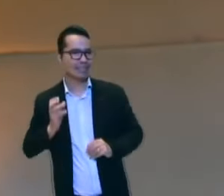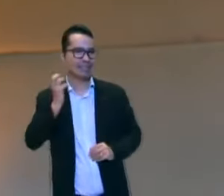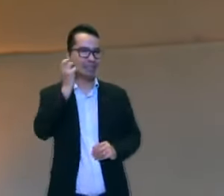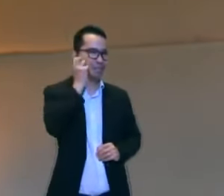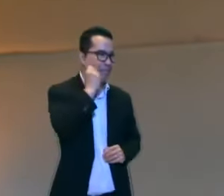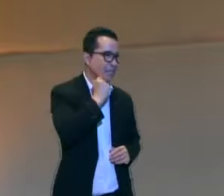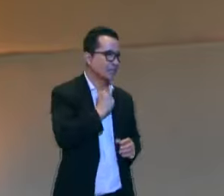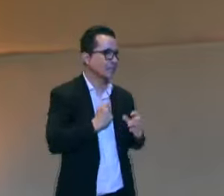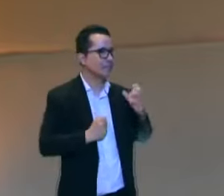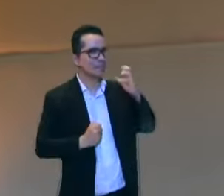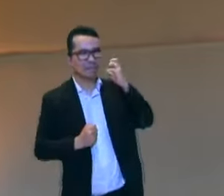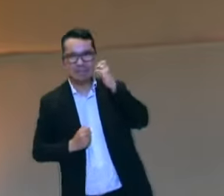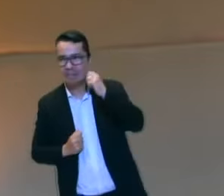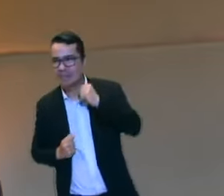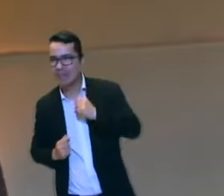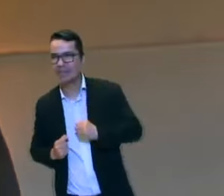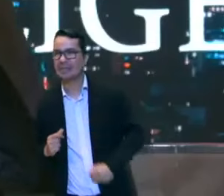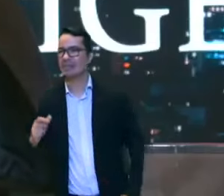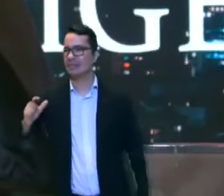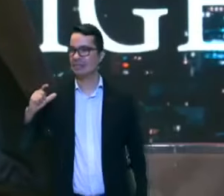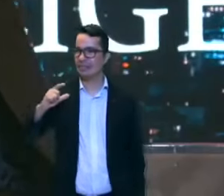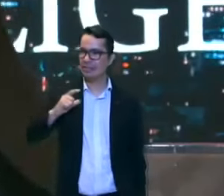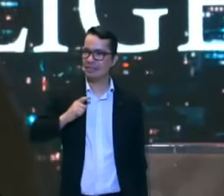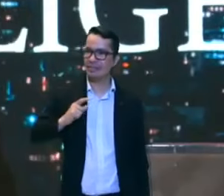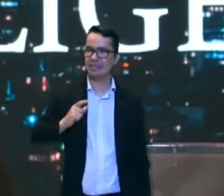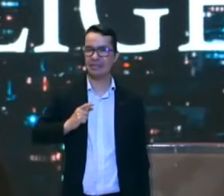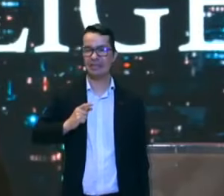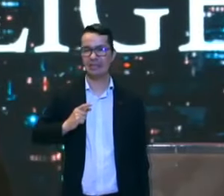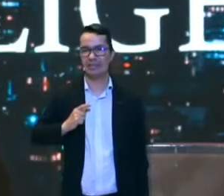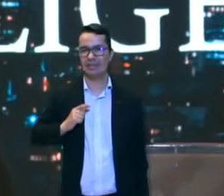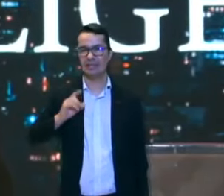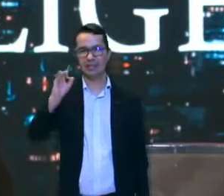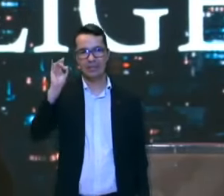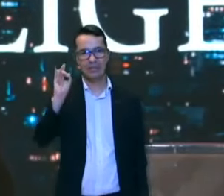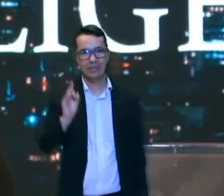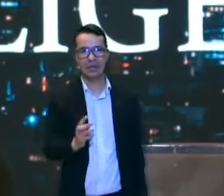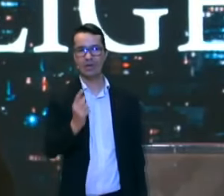que foi construído, não só em relação ao teu irmão, está te atrapalhando.